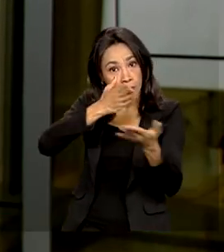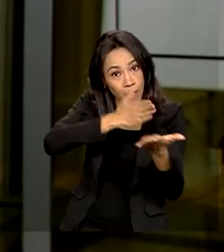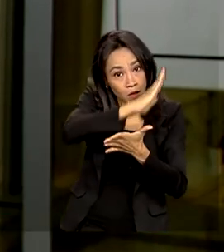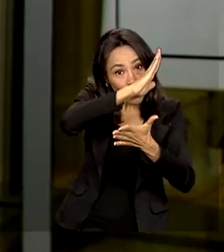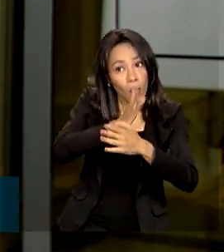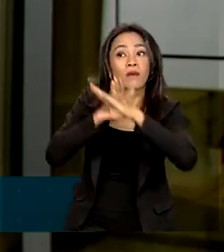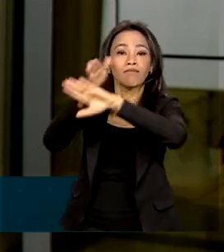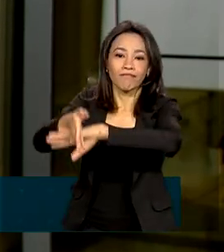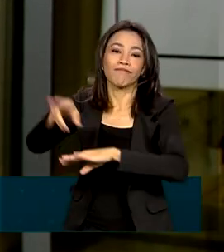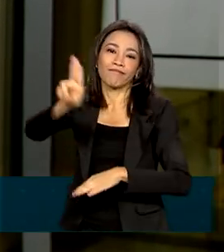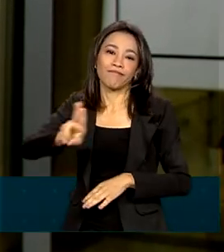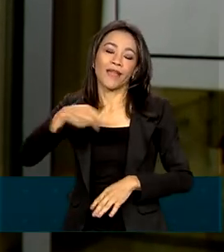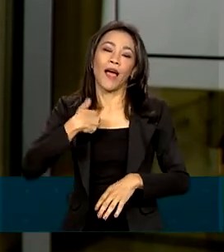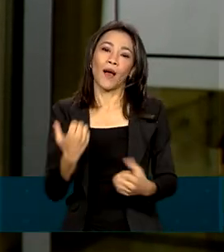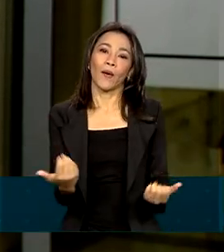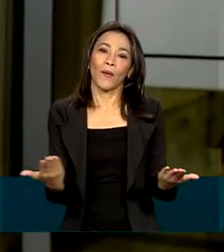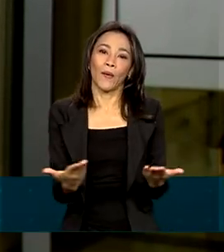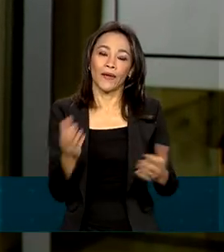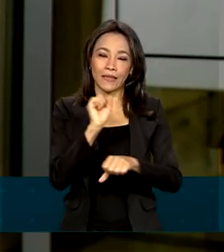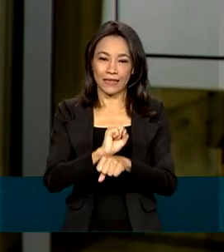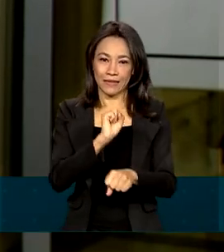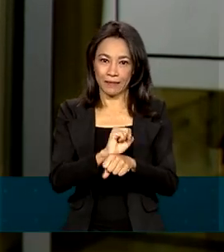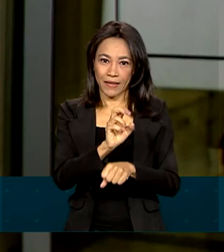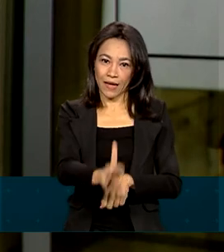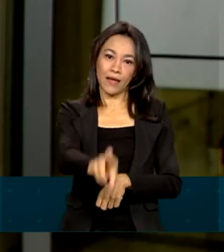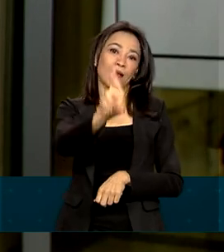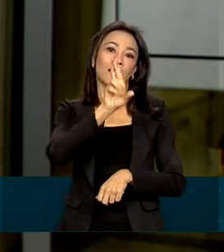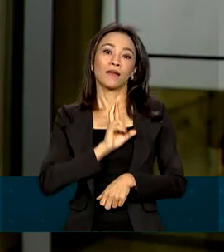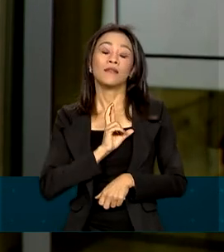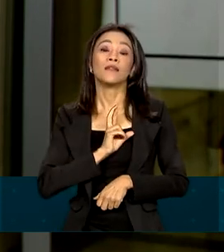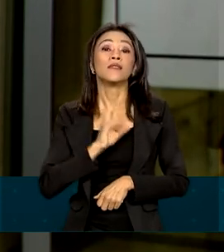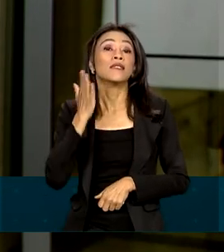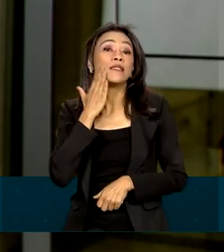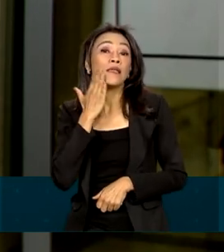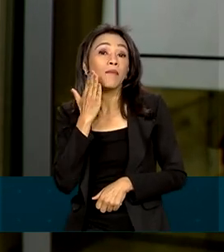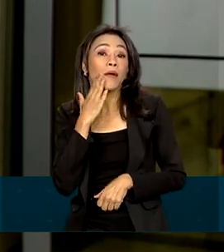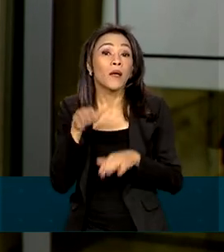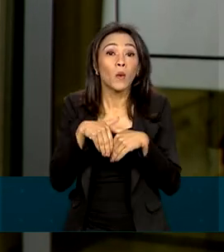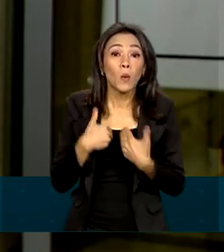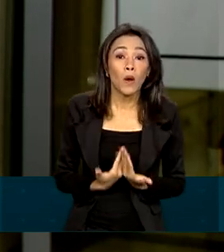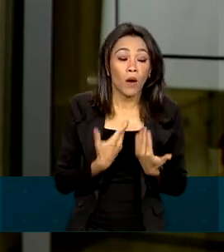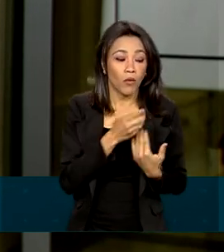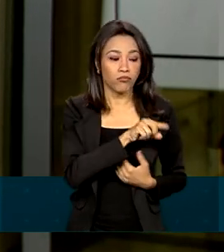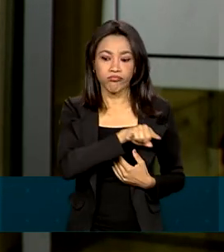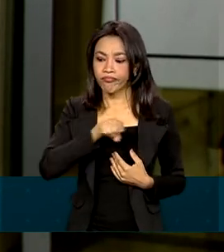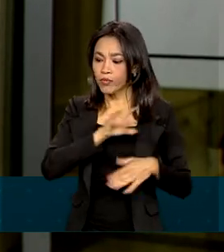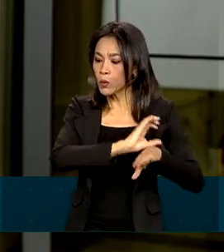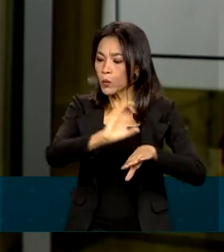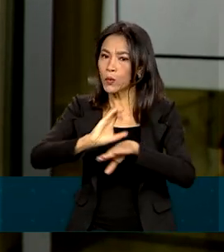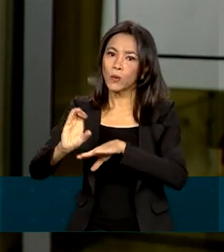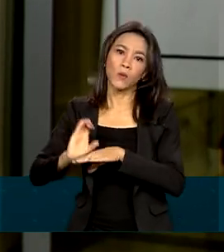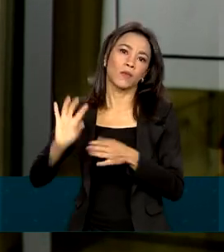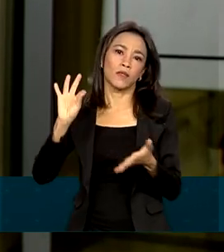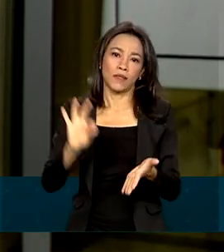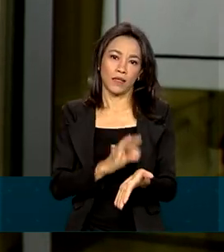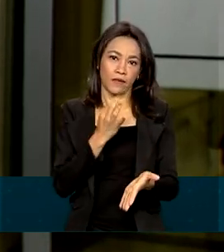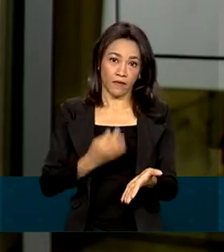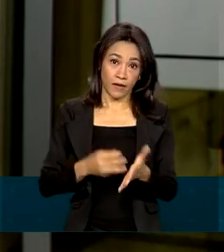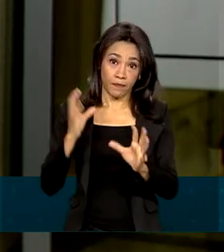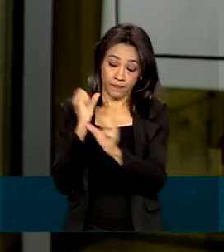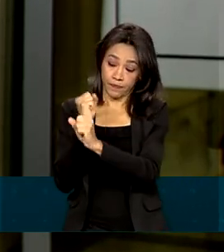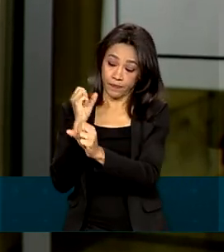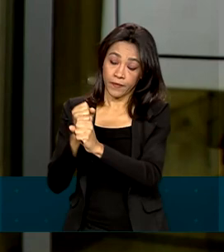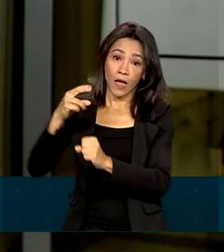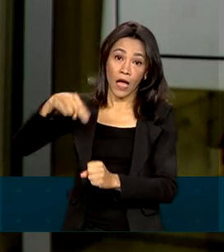o momento é de esperar o resultado e de se planejar para saber em qual curso se inscrever. As notas do